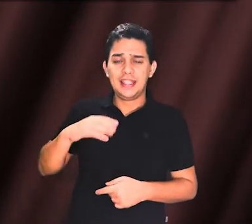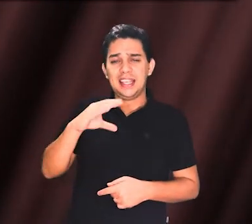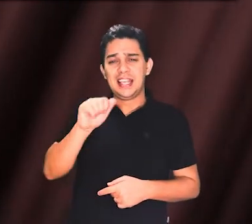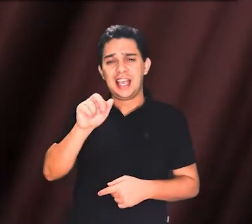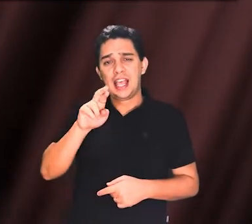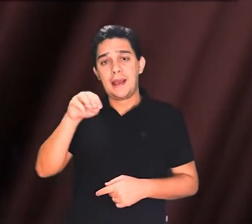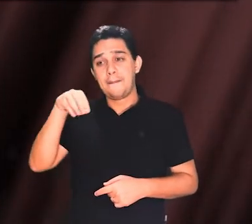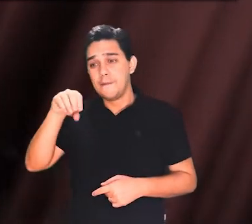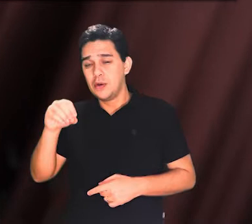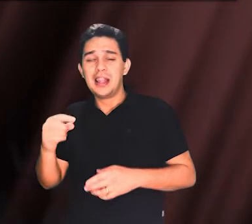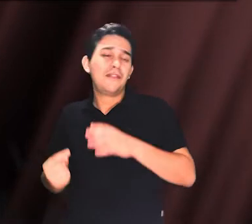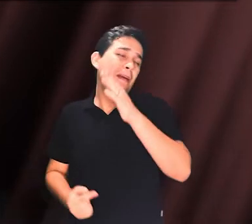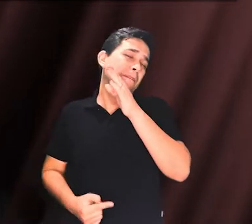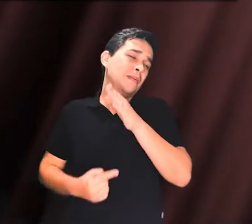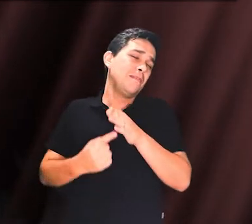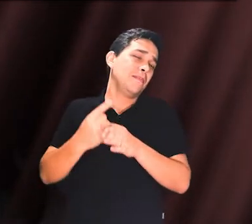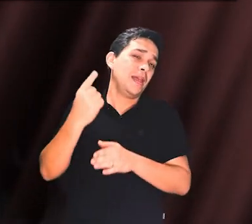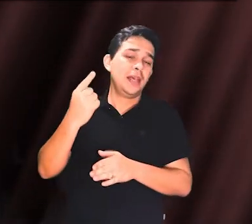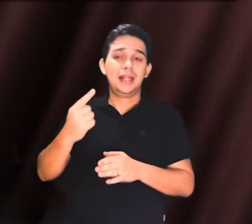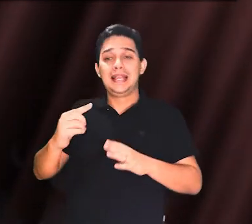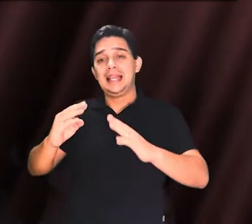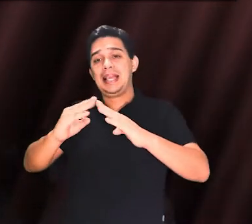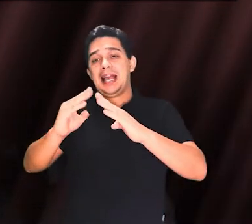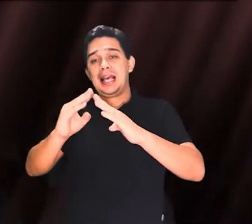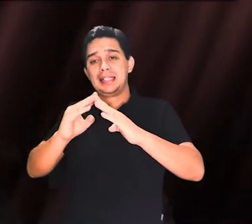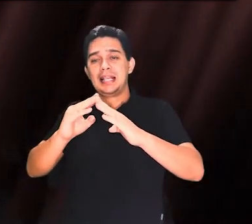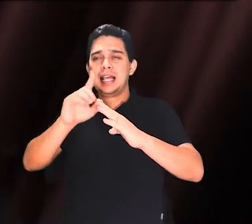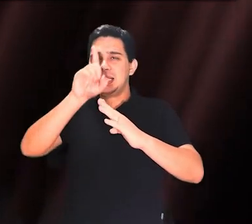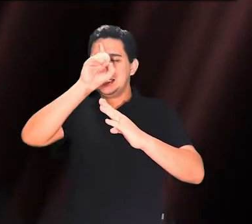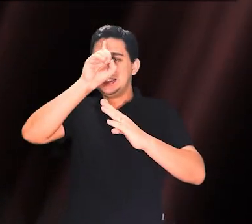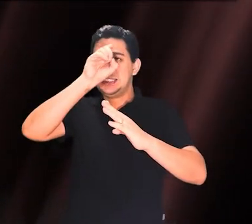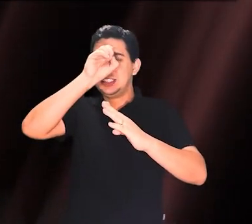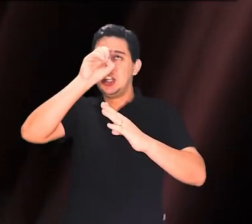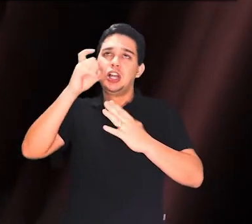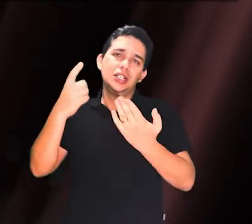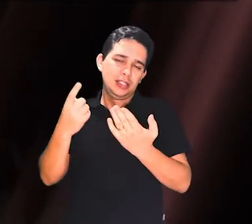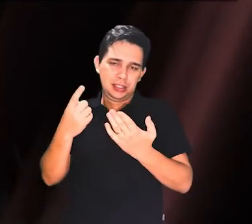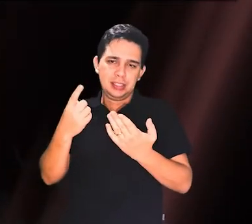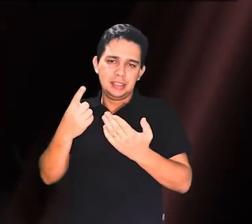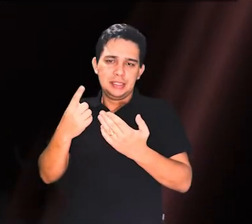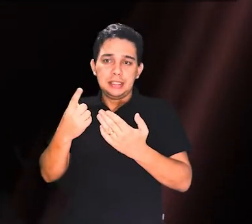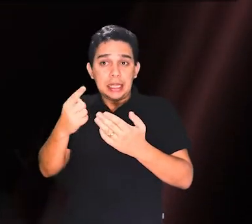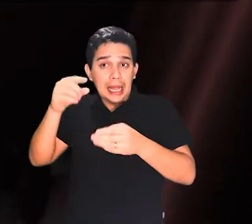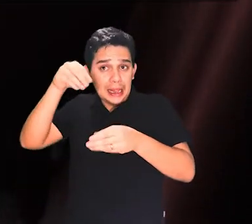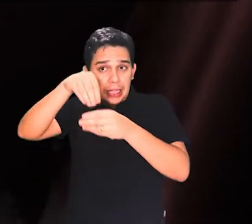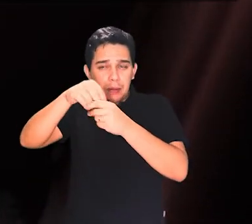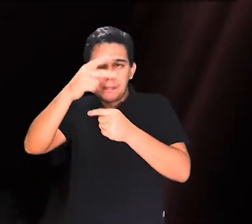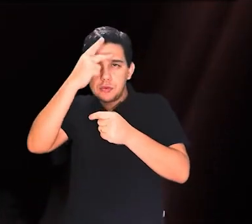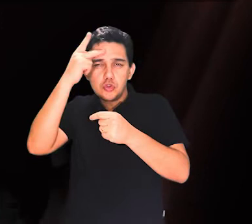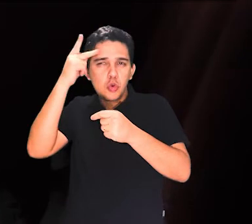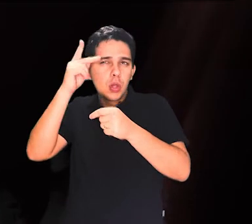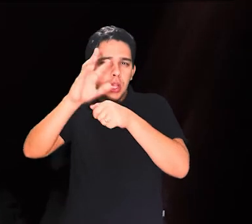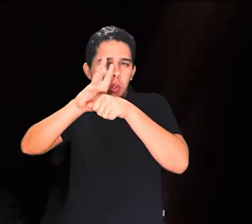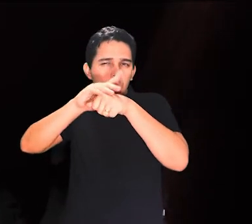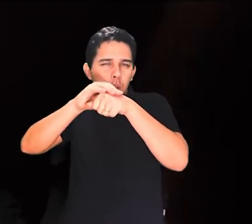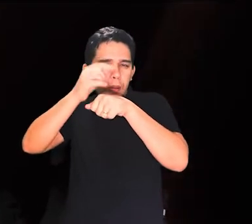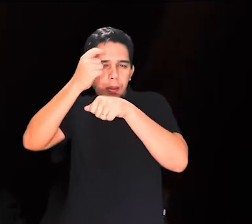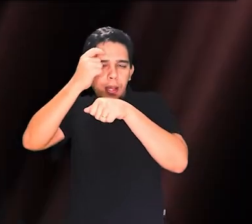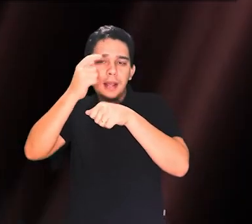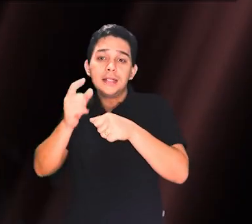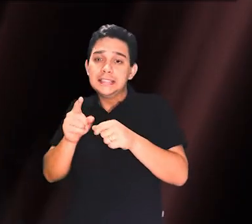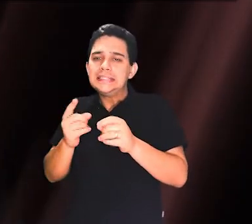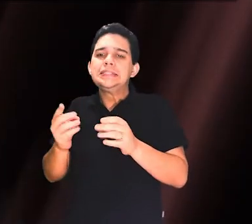o primeiro, realmente um hospital estadual enorme, em que se criaram diversas residências terapêuticas e